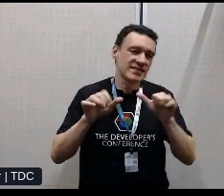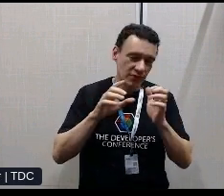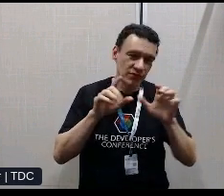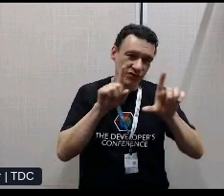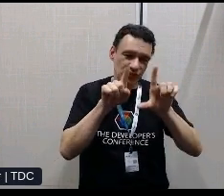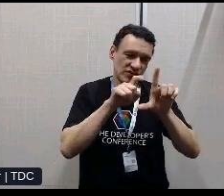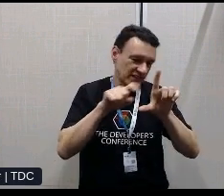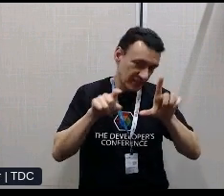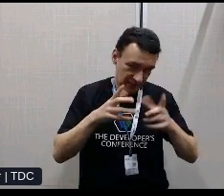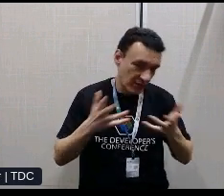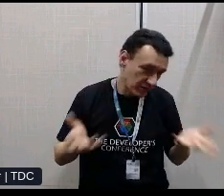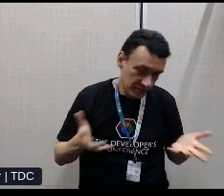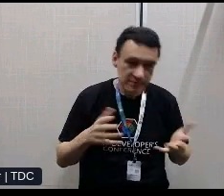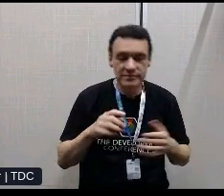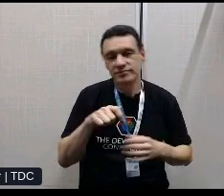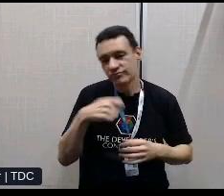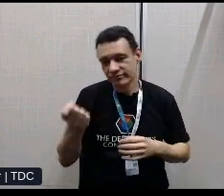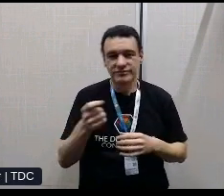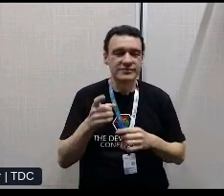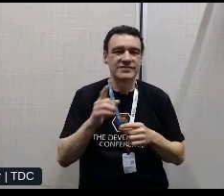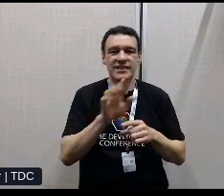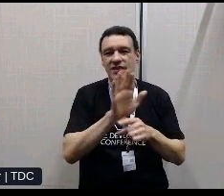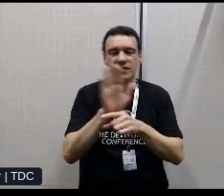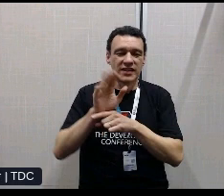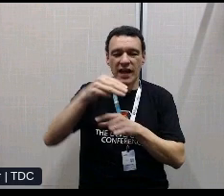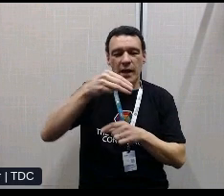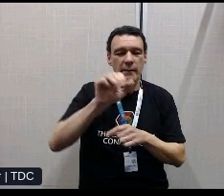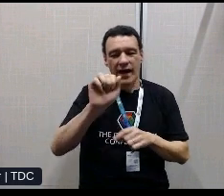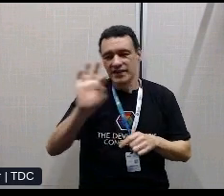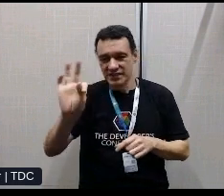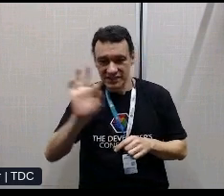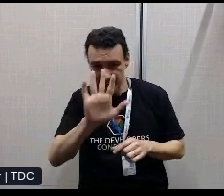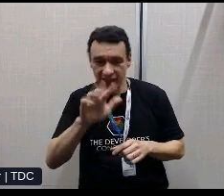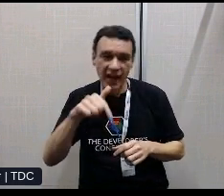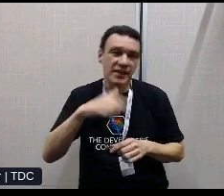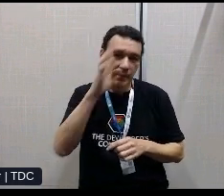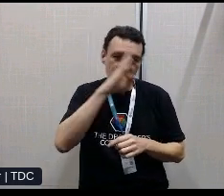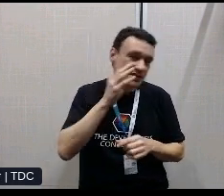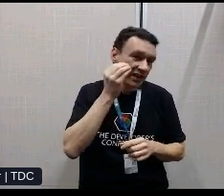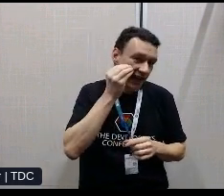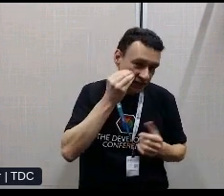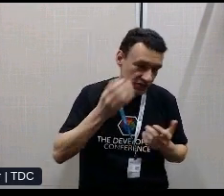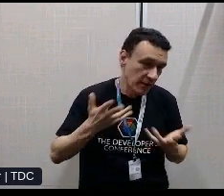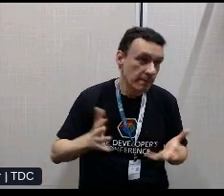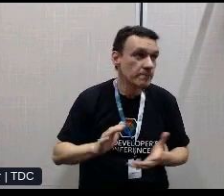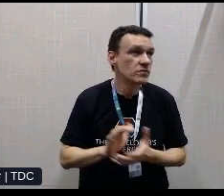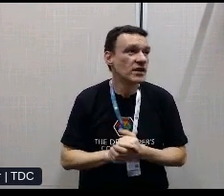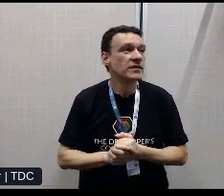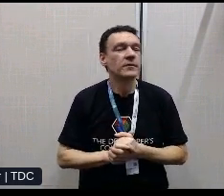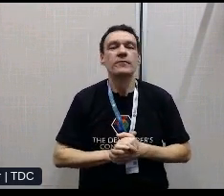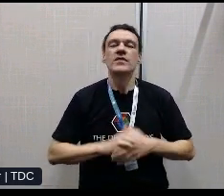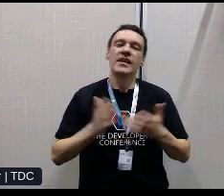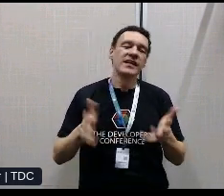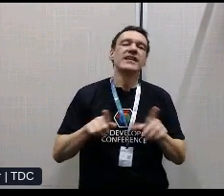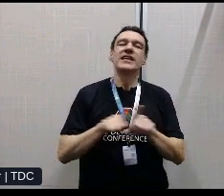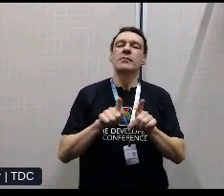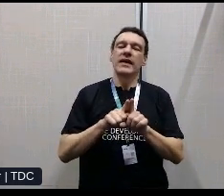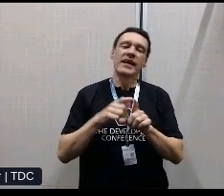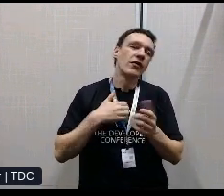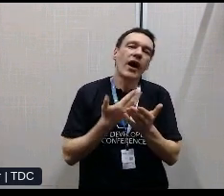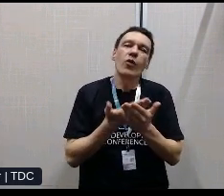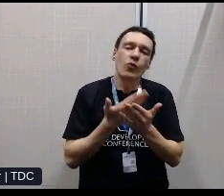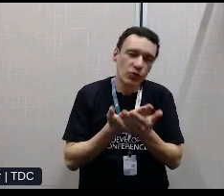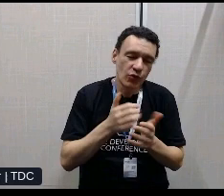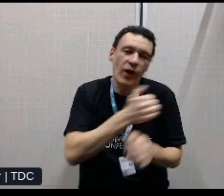Learning Facilitator do MIT Professional Education no Brasil. E também sou aluno de doutorado.